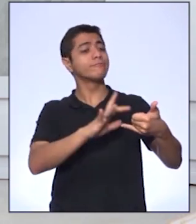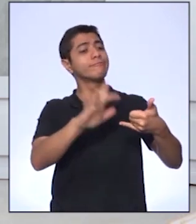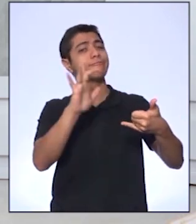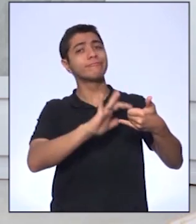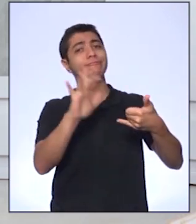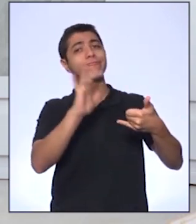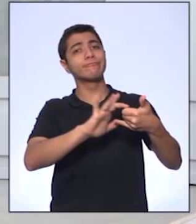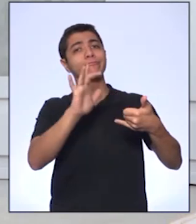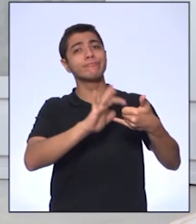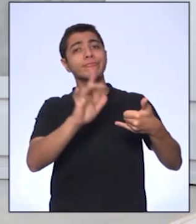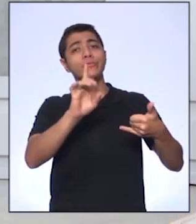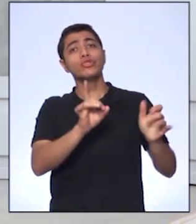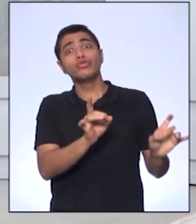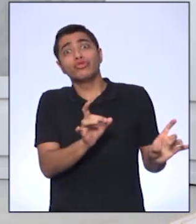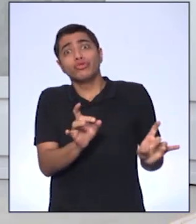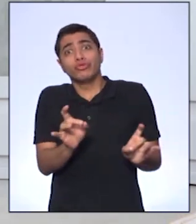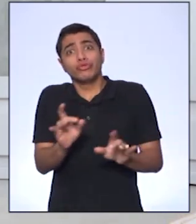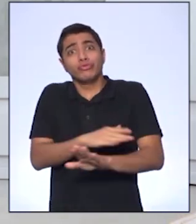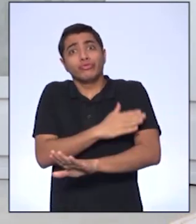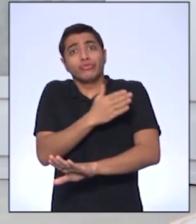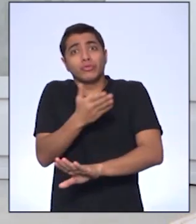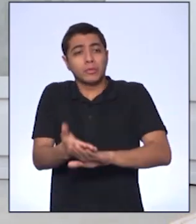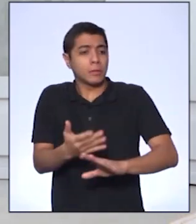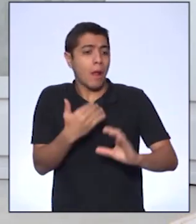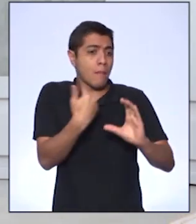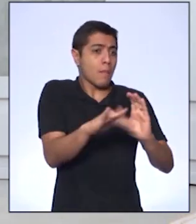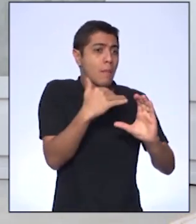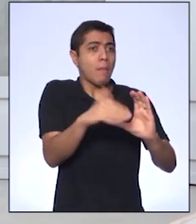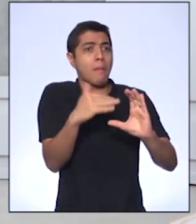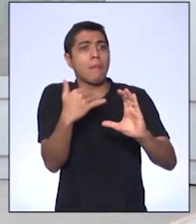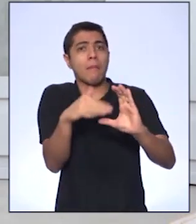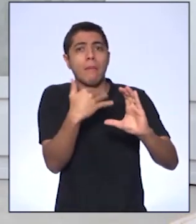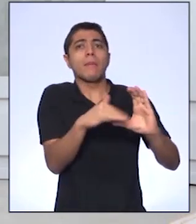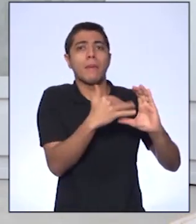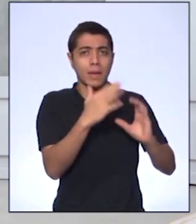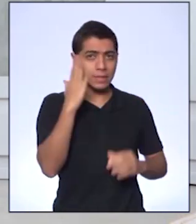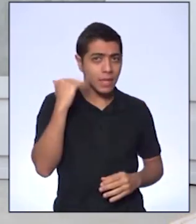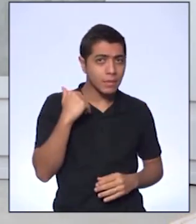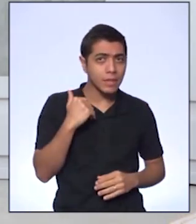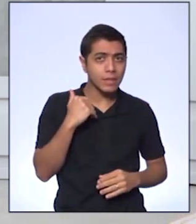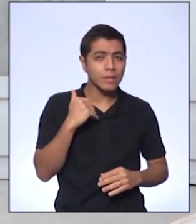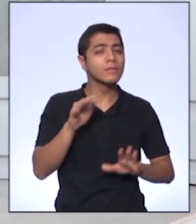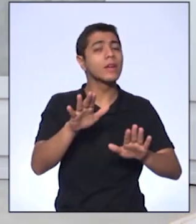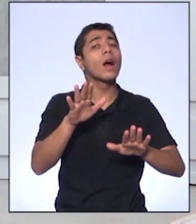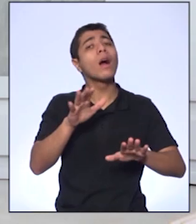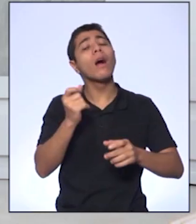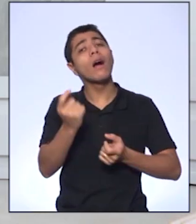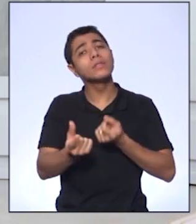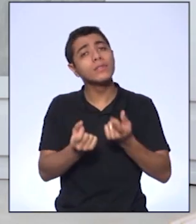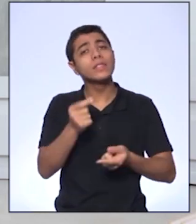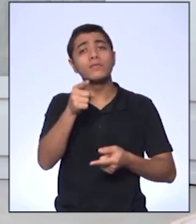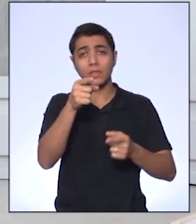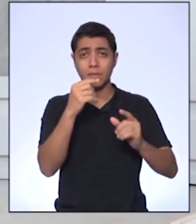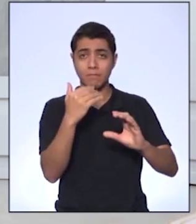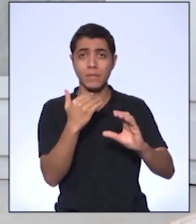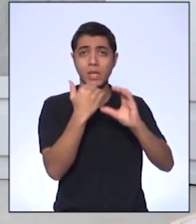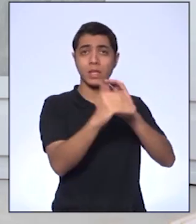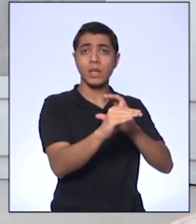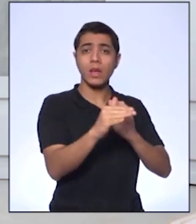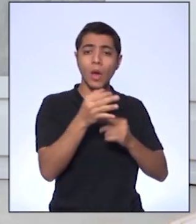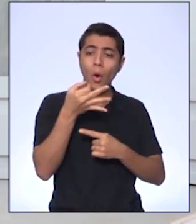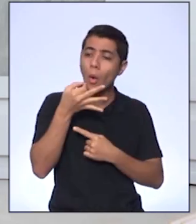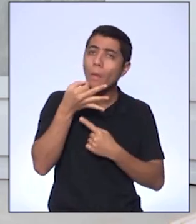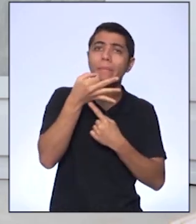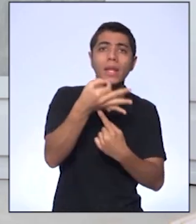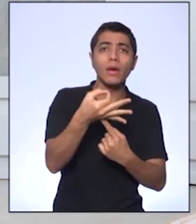se encontra aí. Às vezes a gente manda uma mensagem nem para dar opinião, nem para pedir para o outro